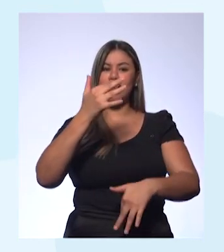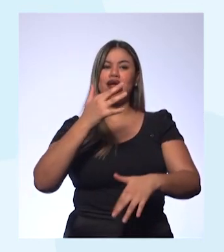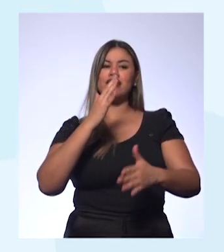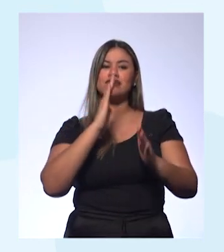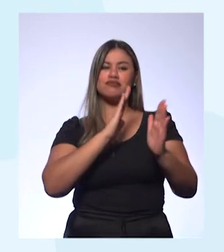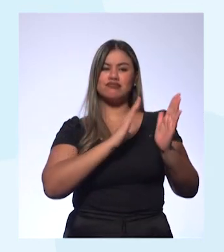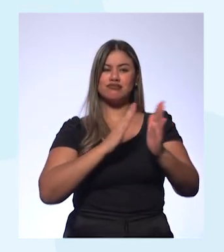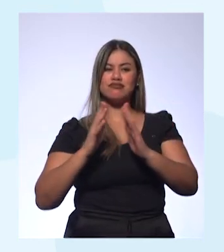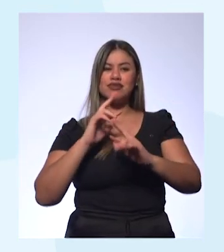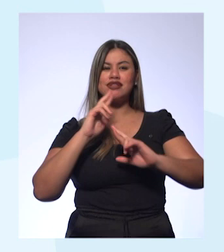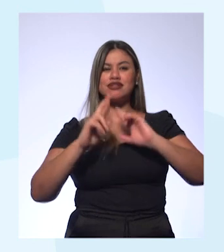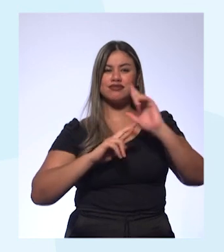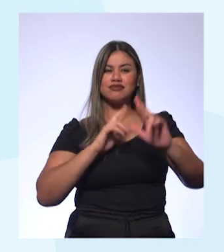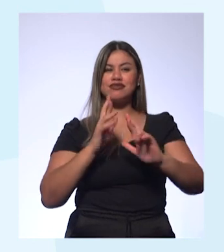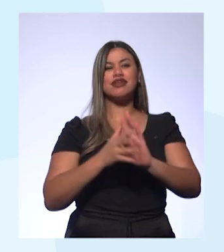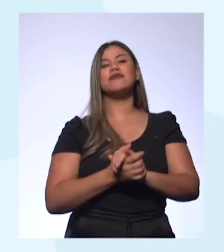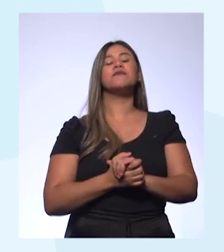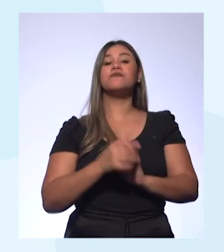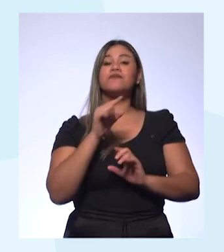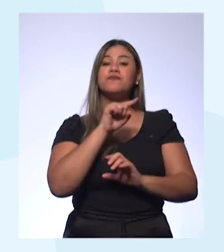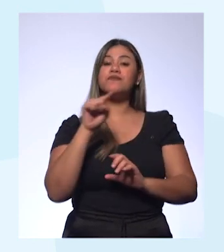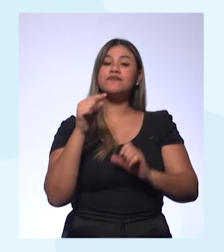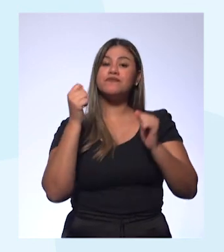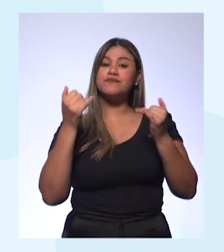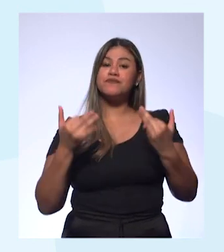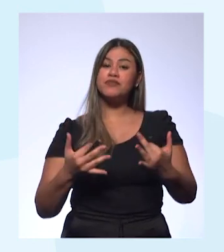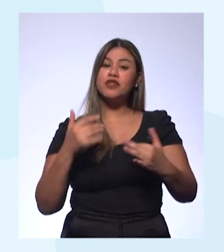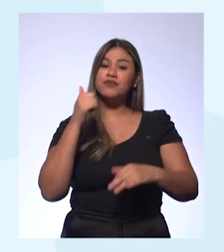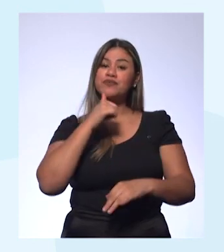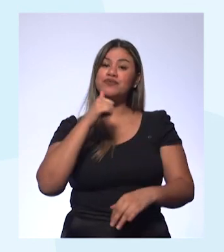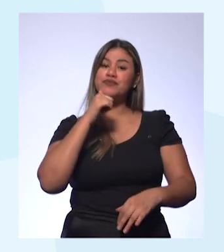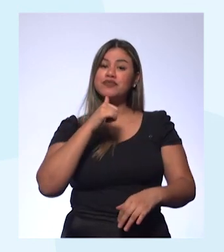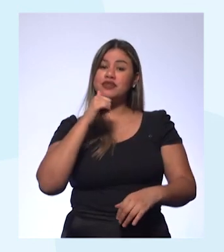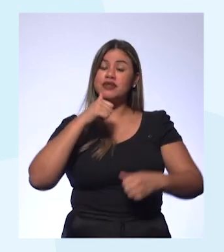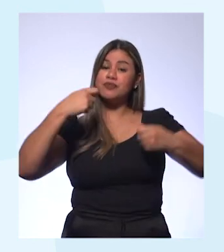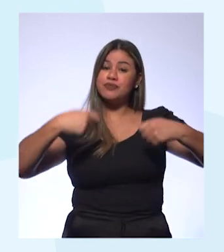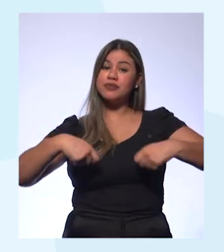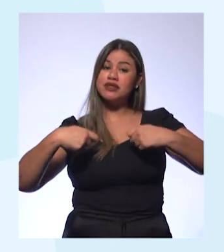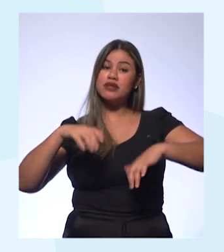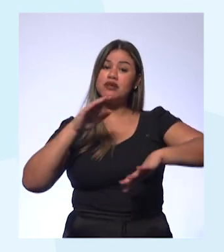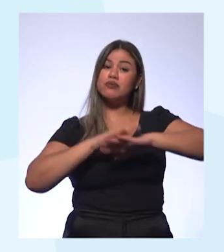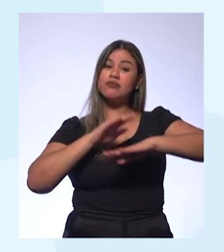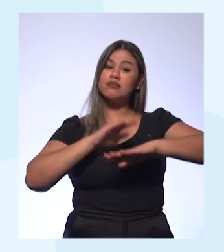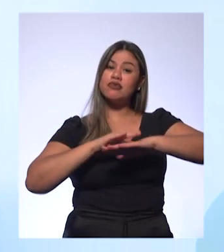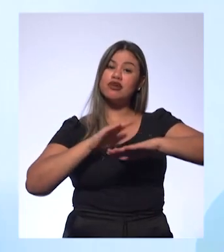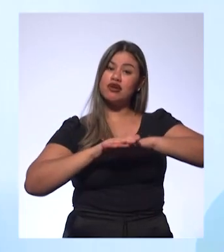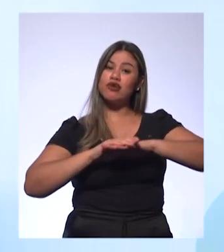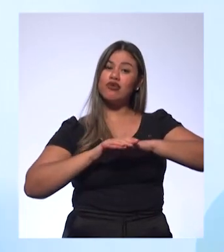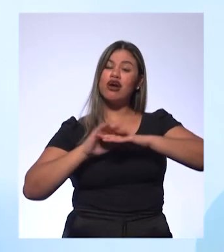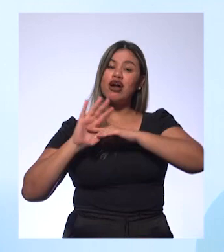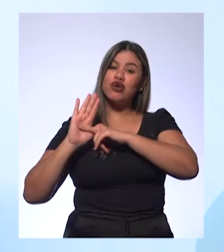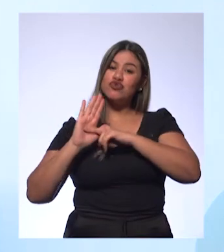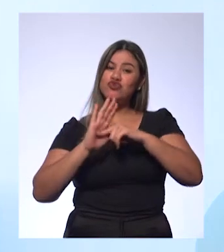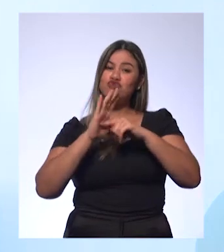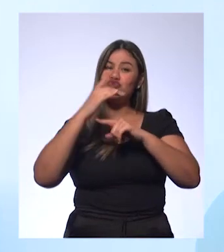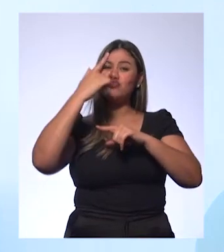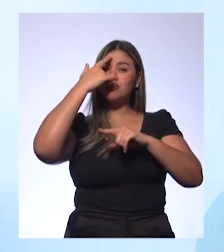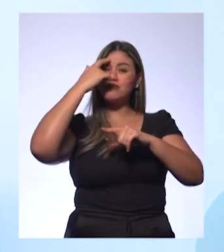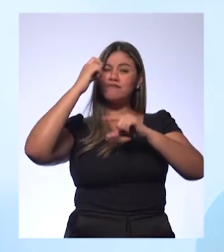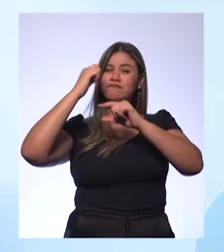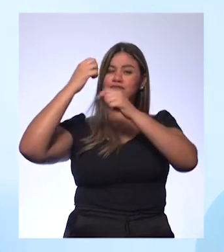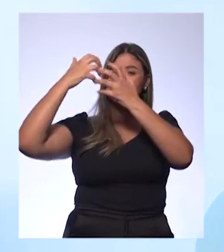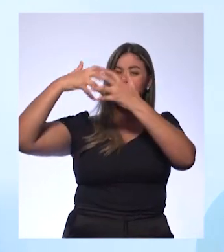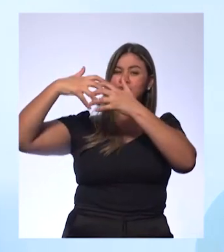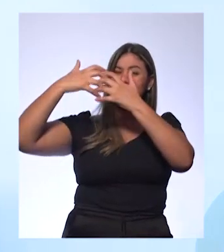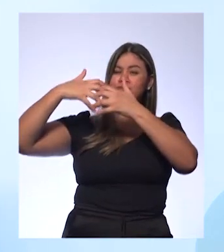organizar. Vocês vão falar o que a Gabriele, a partir de agora, ela deve fazer para que esse plano, para desenvolver